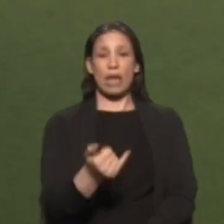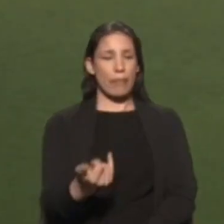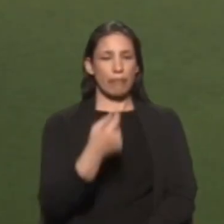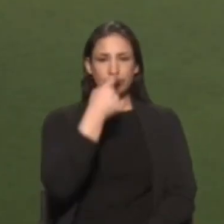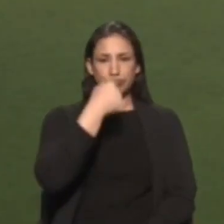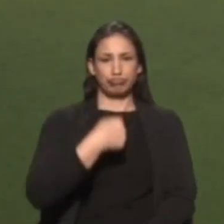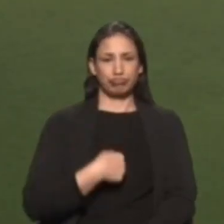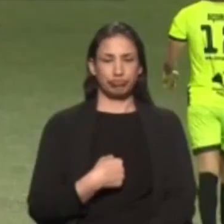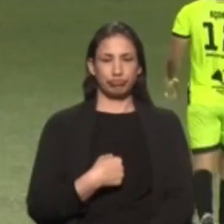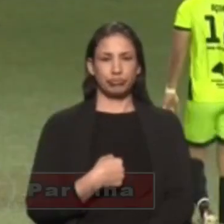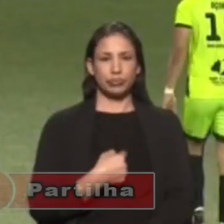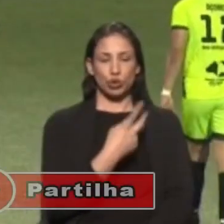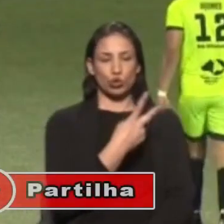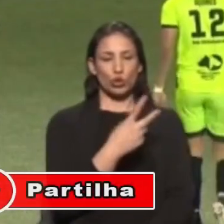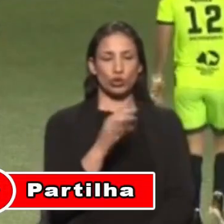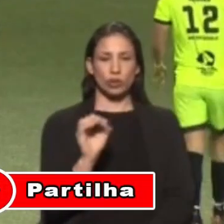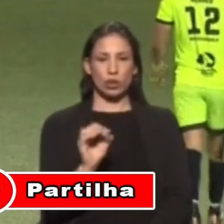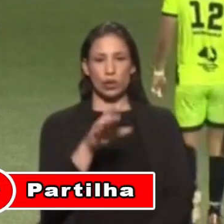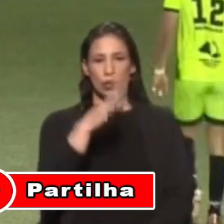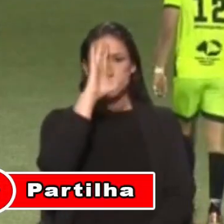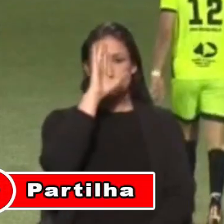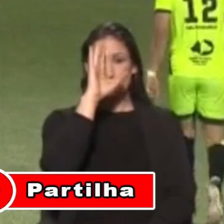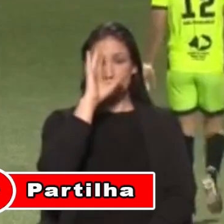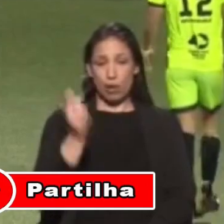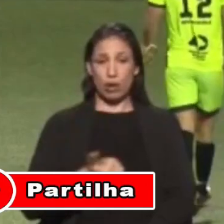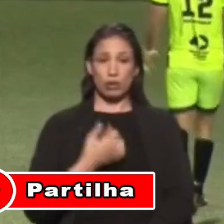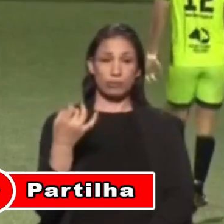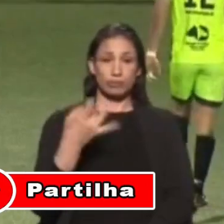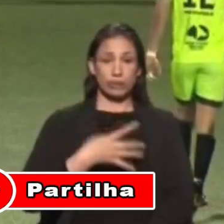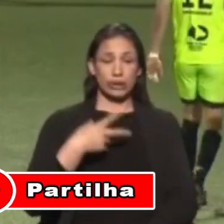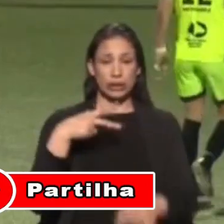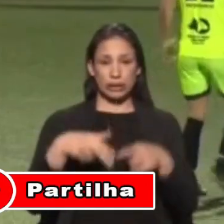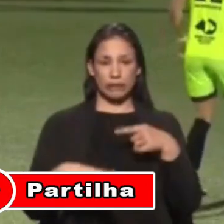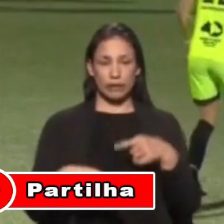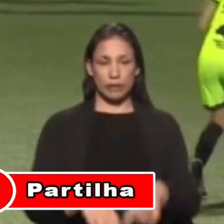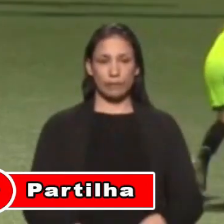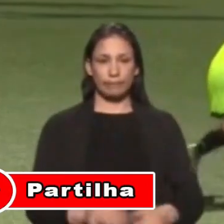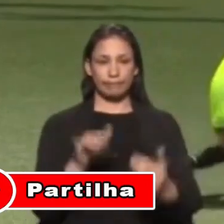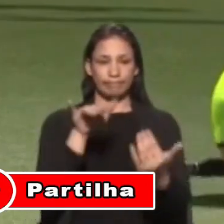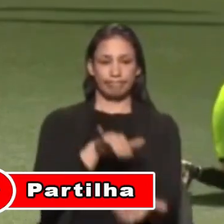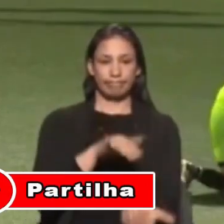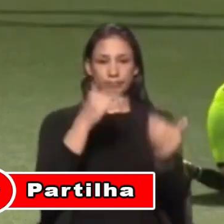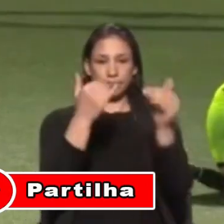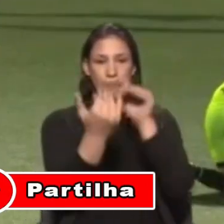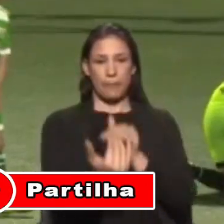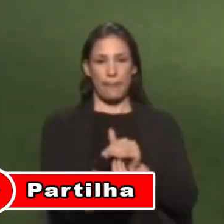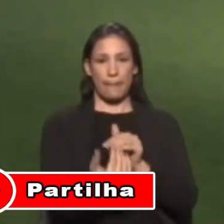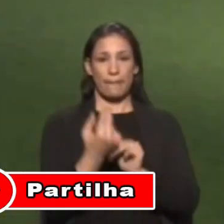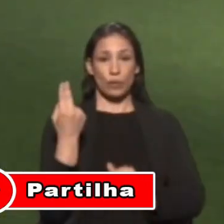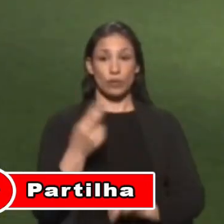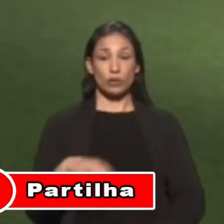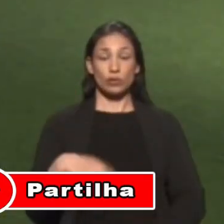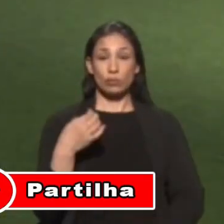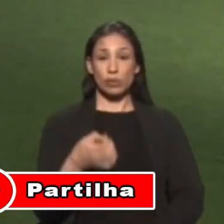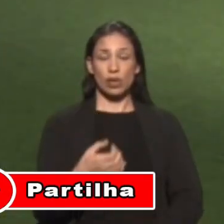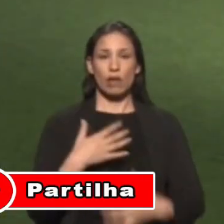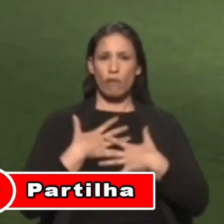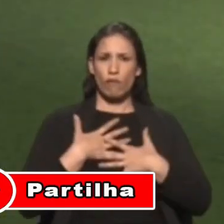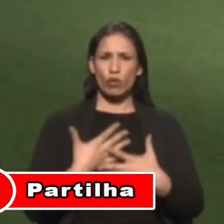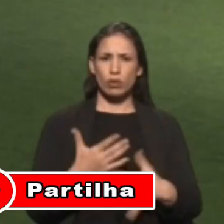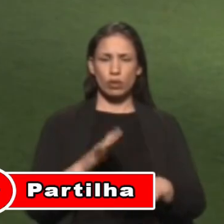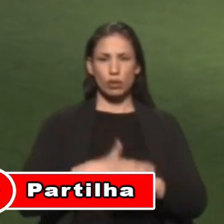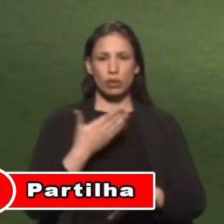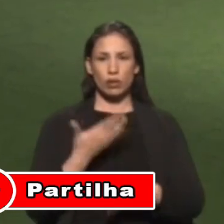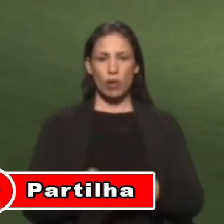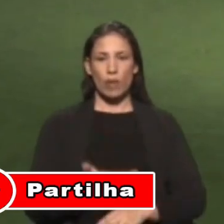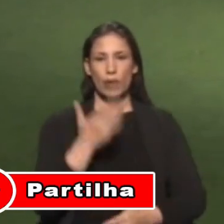sucesso. 2-0, Sporting Ideal na frente ao intervalo. Para a segunda metade, o União Miquelense veio com mais vontade para dar